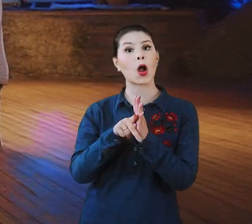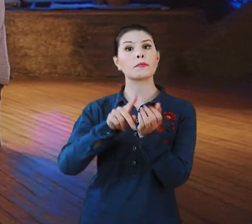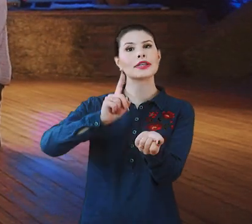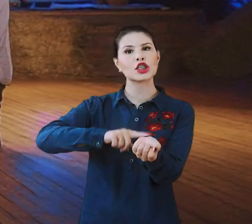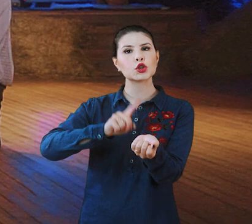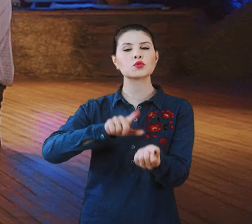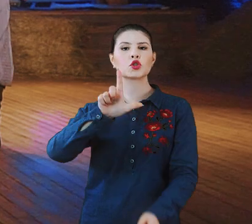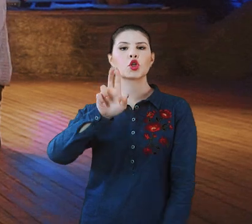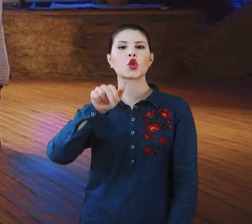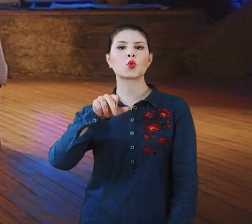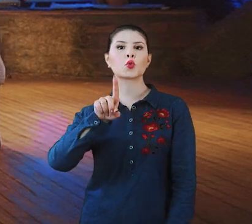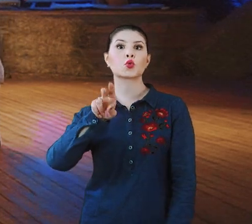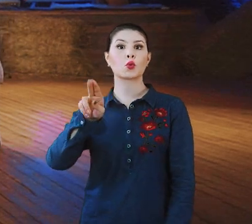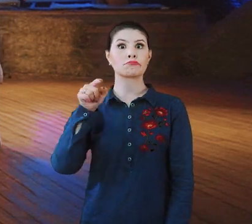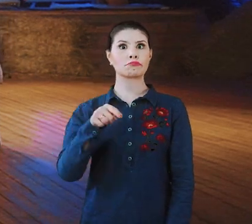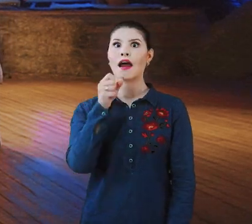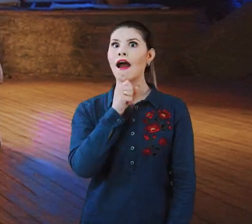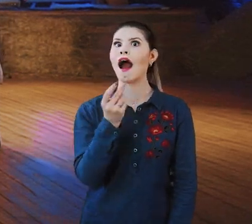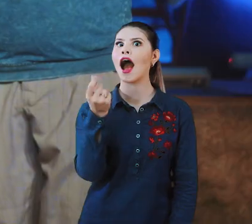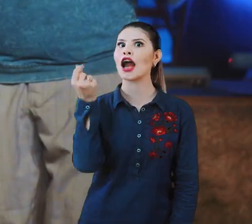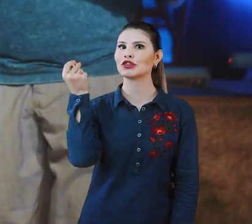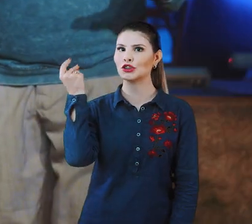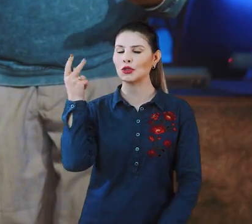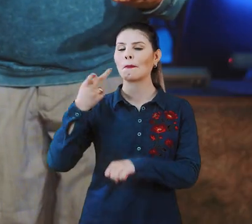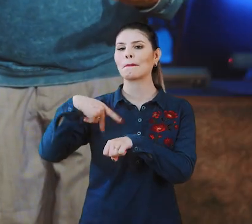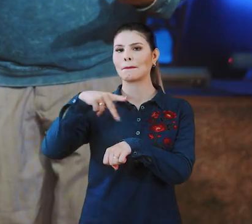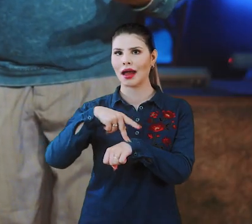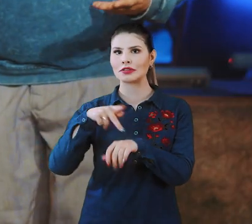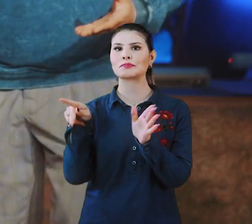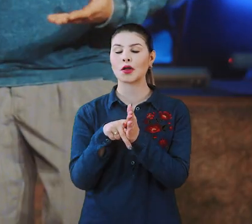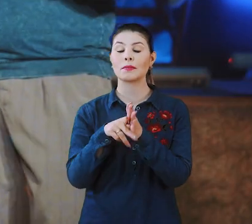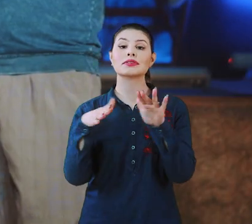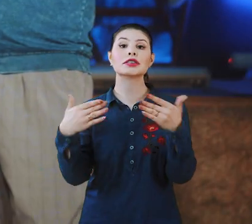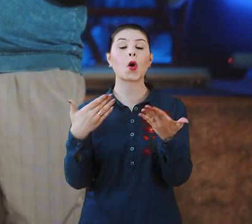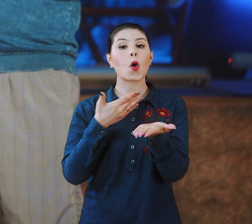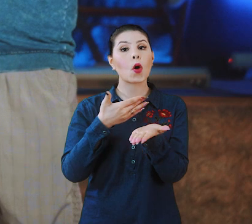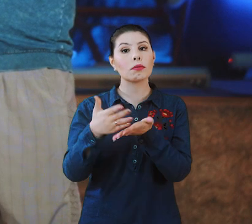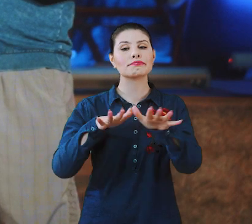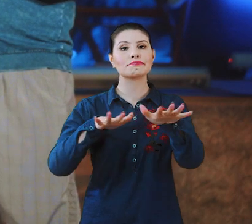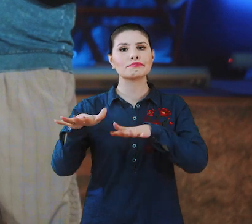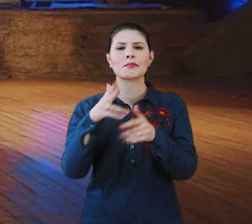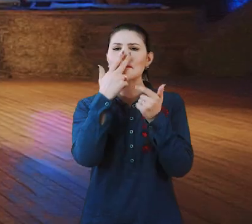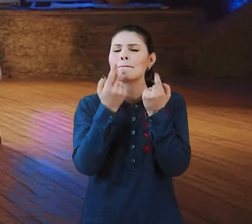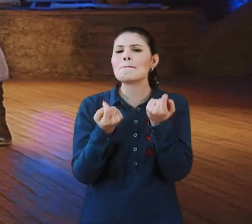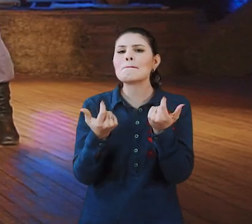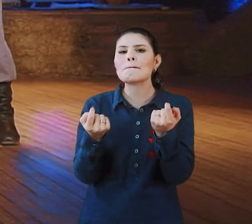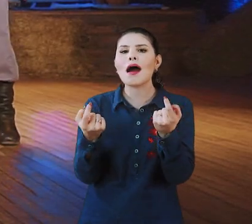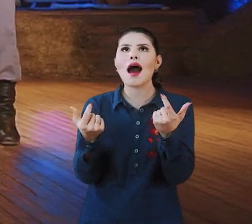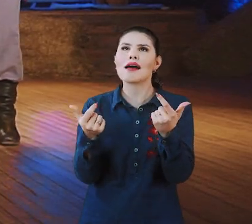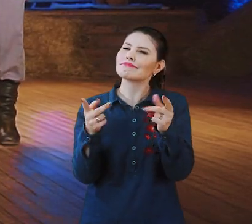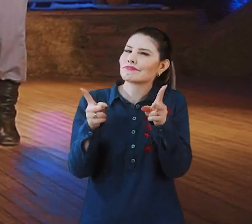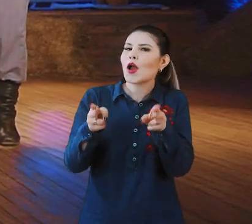ritmo mais antigo do nosso país. A movimentação inicial, ela é muito semelhante, para não